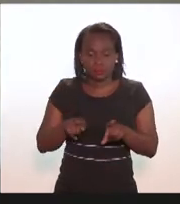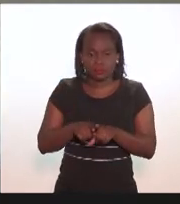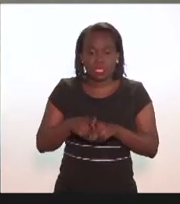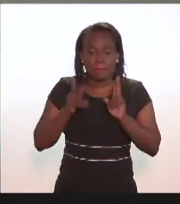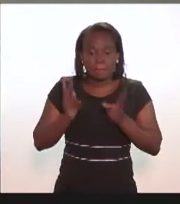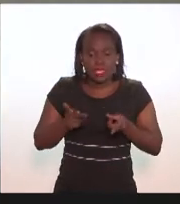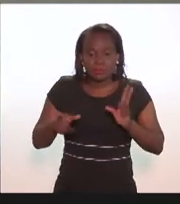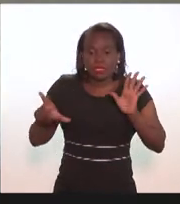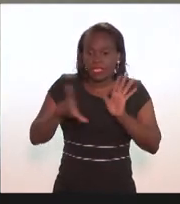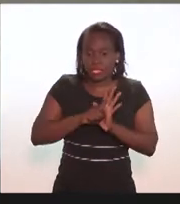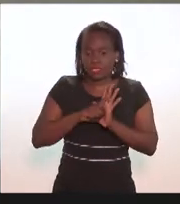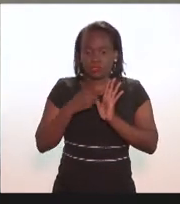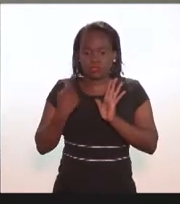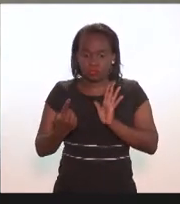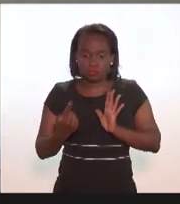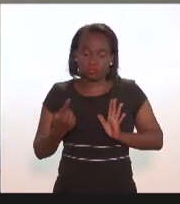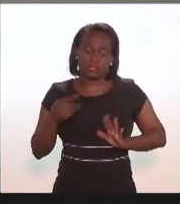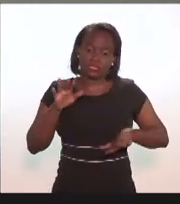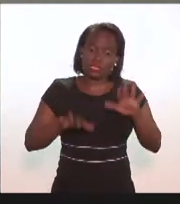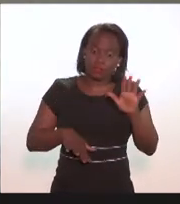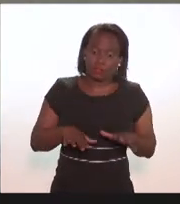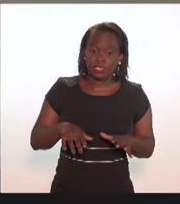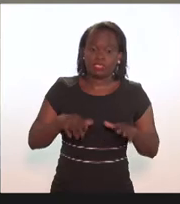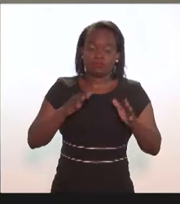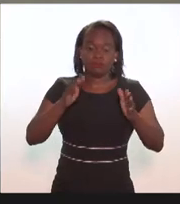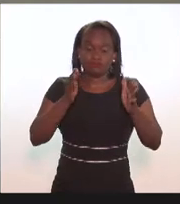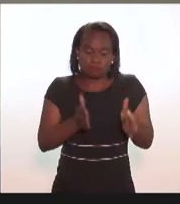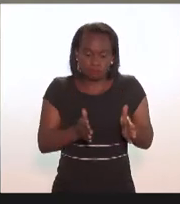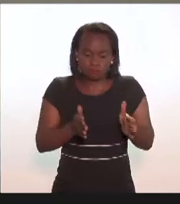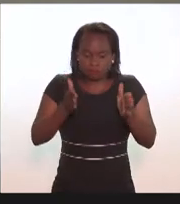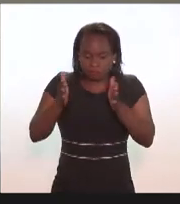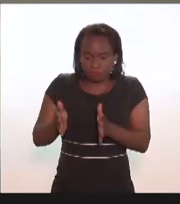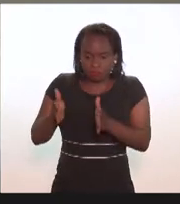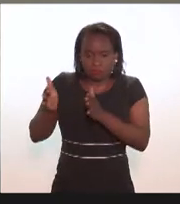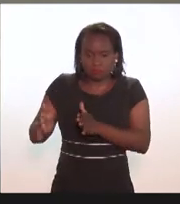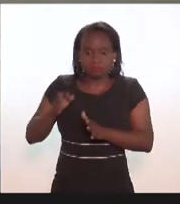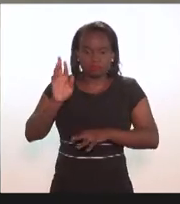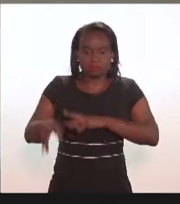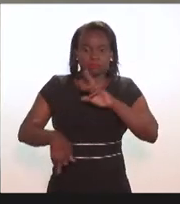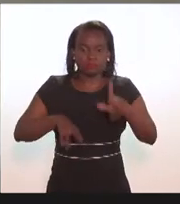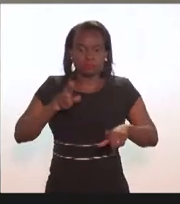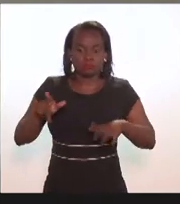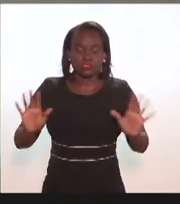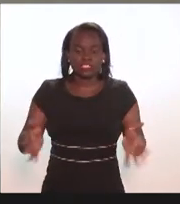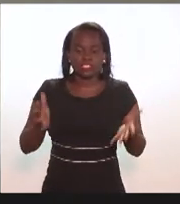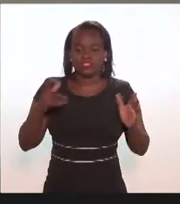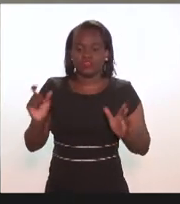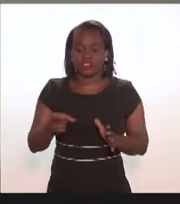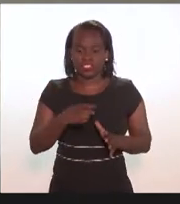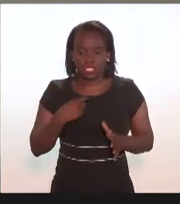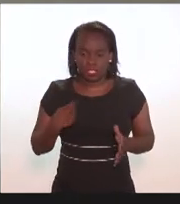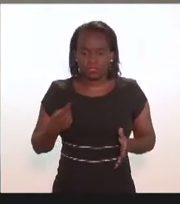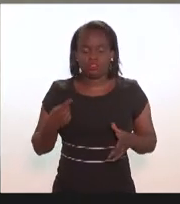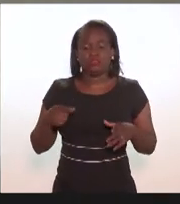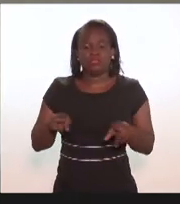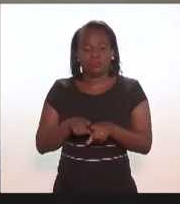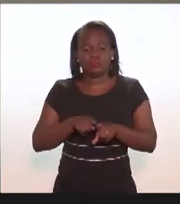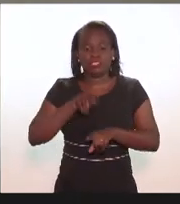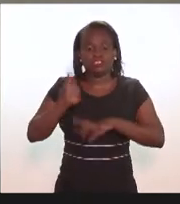mesma legislação, talvez por faixas, esses diferentes incentivos fiscais, esses